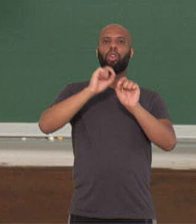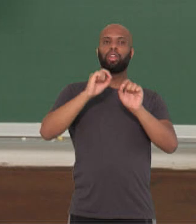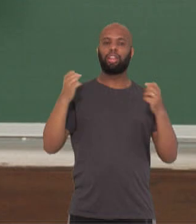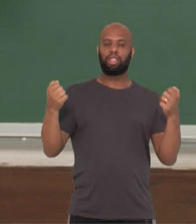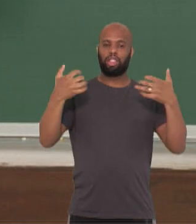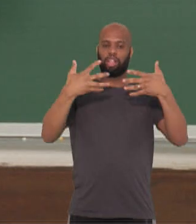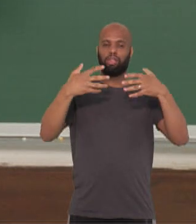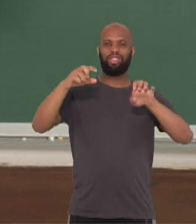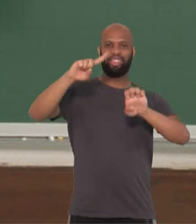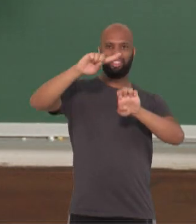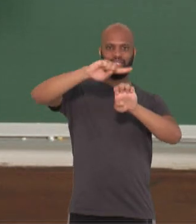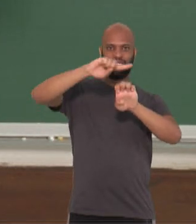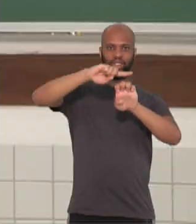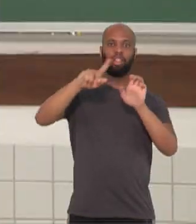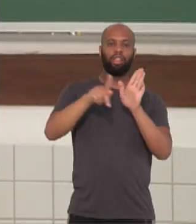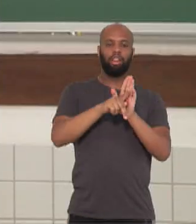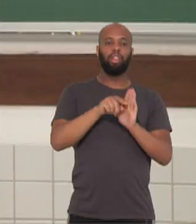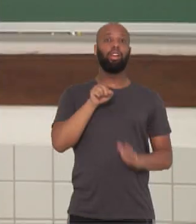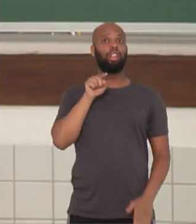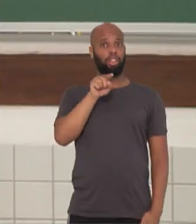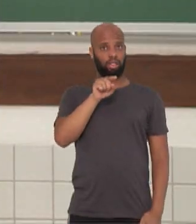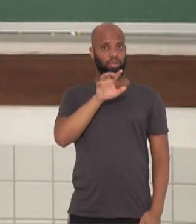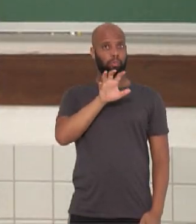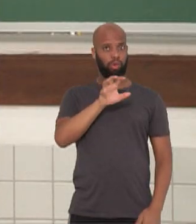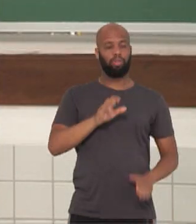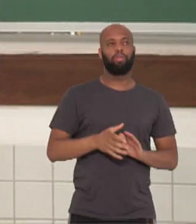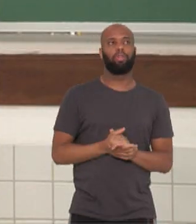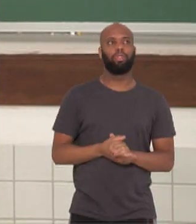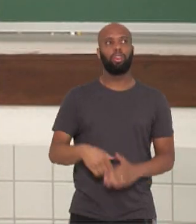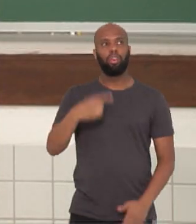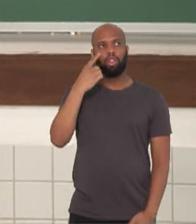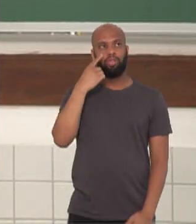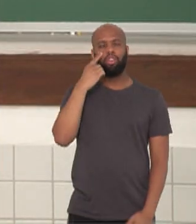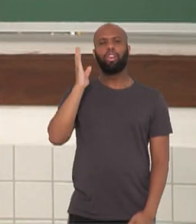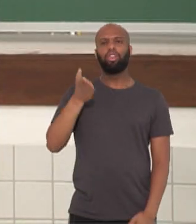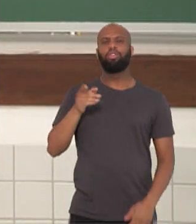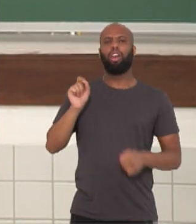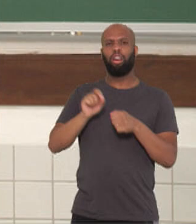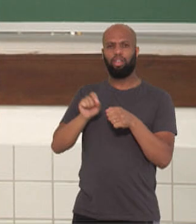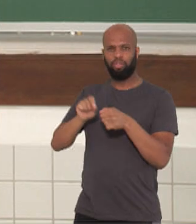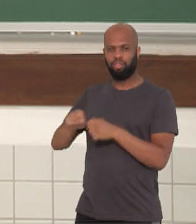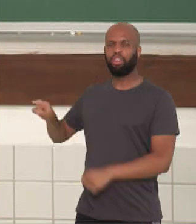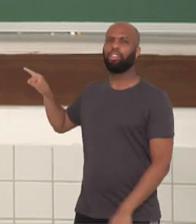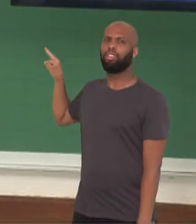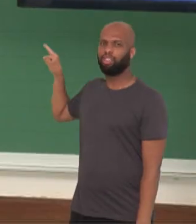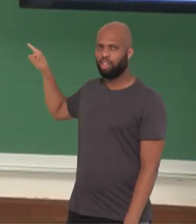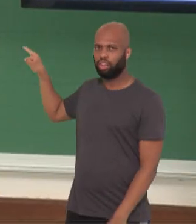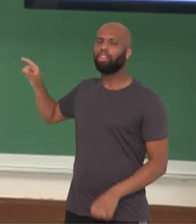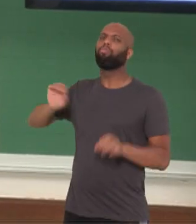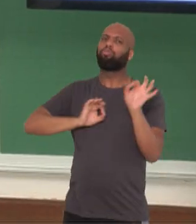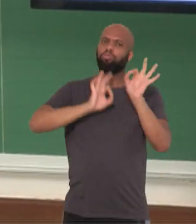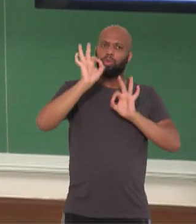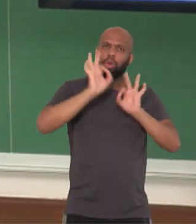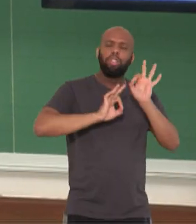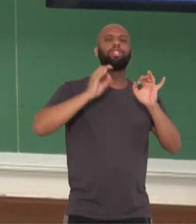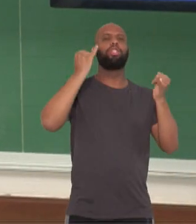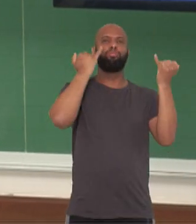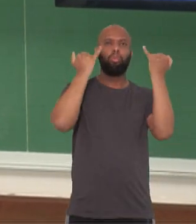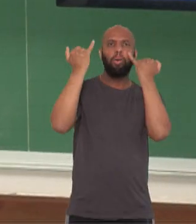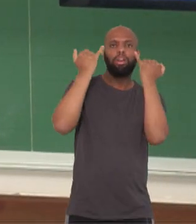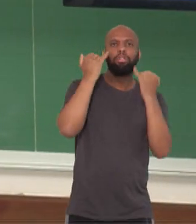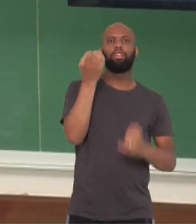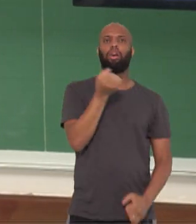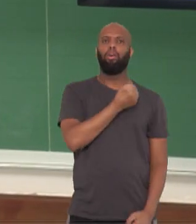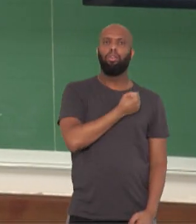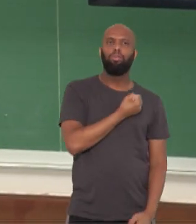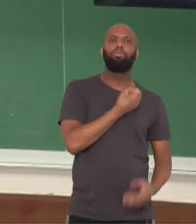nesse ponto. Então perceba que aqui já está separado em colunas, né, os dados apresentados